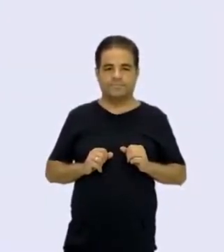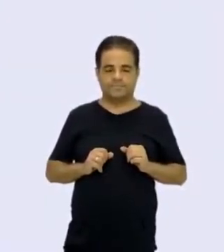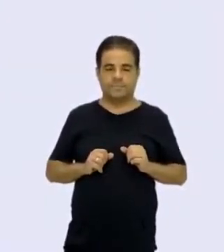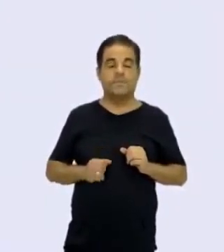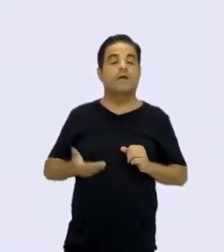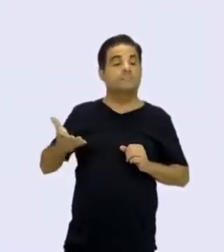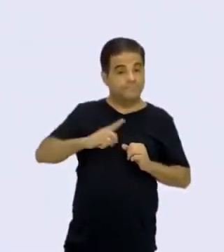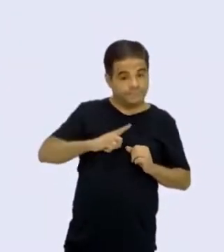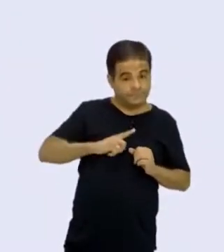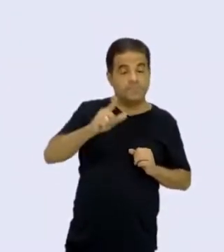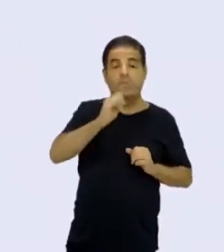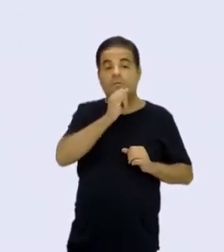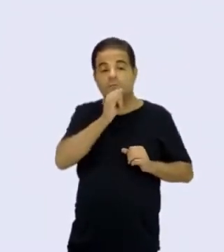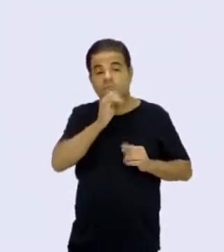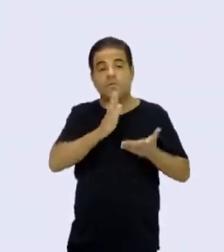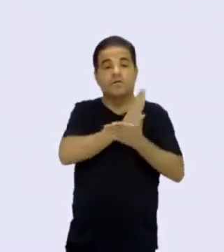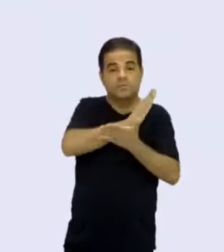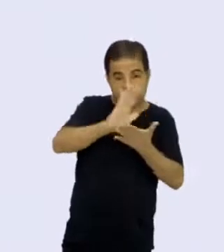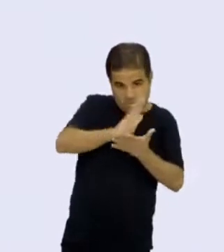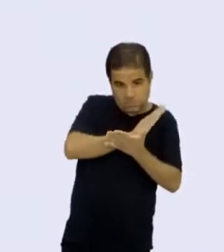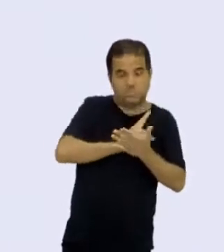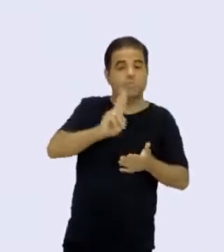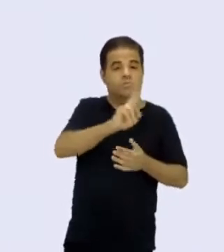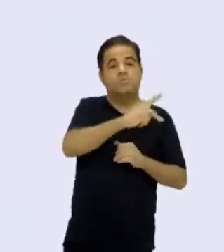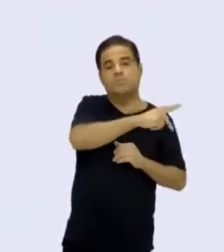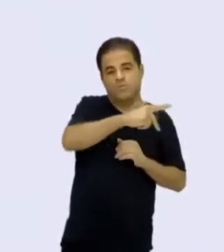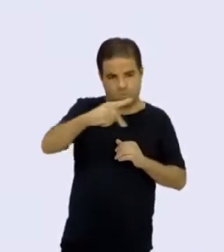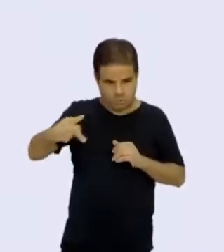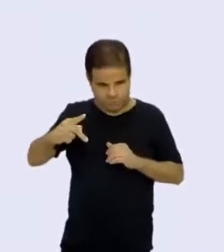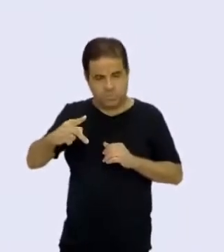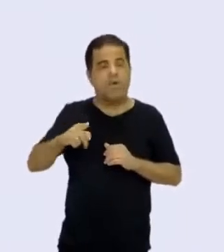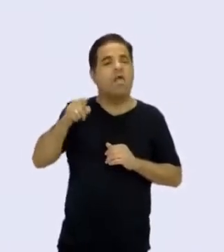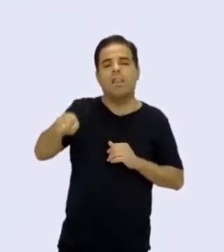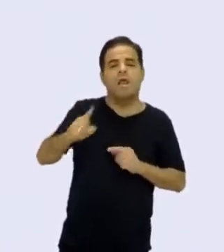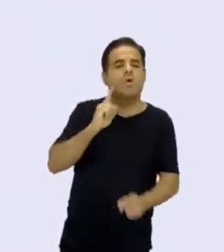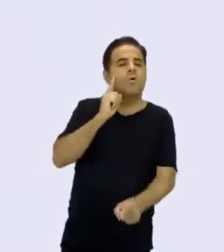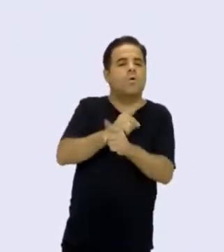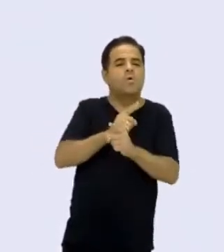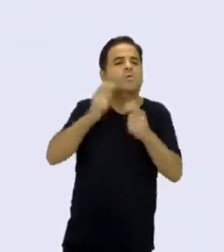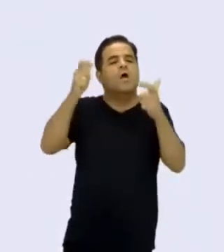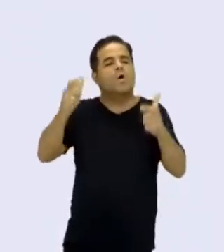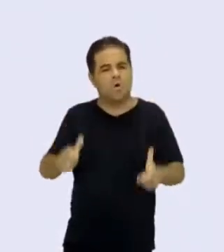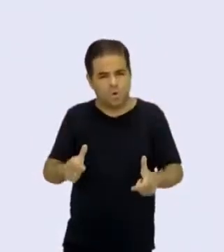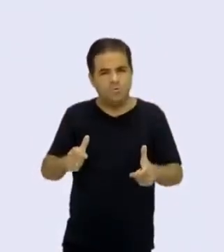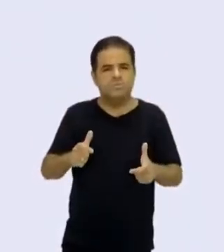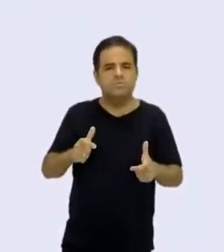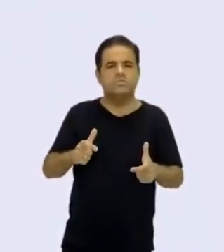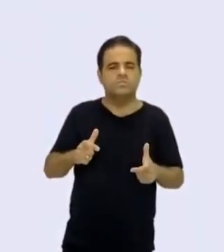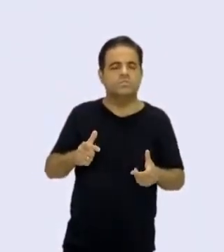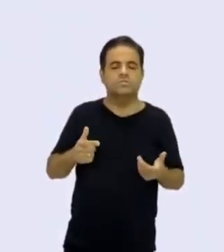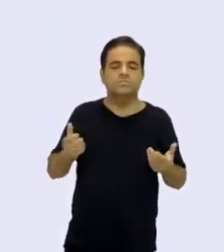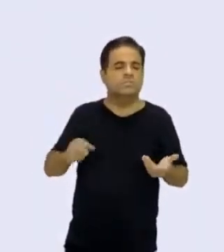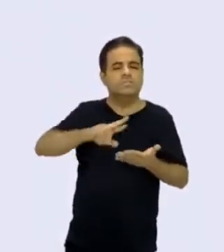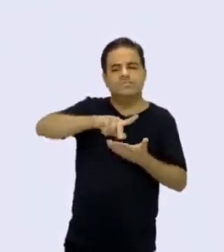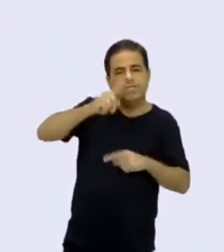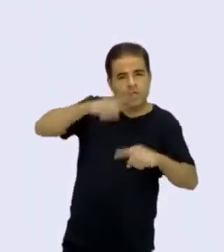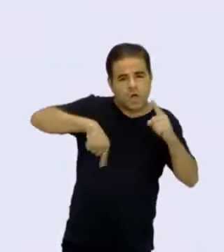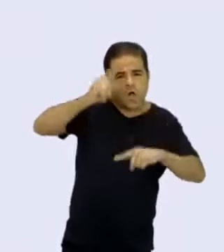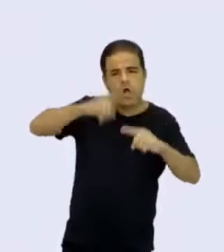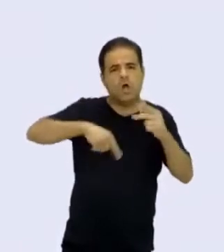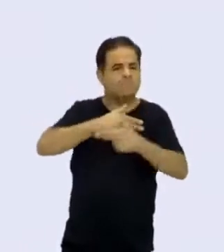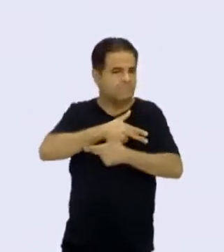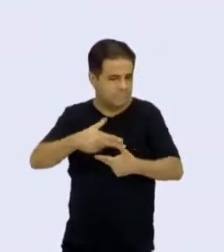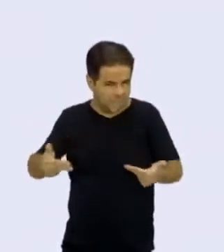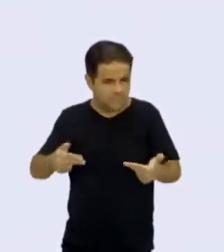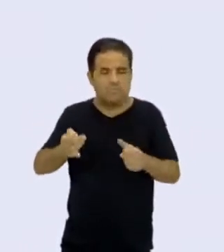Nós temos aqui alguns exemplos do uso do potenciômetro. Ele é encontrado em vários objetos do nosso